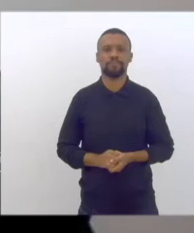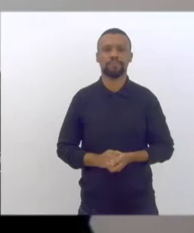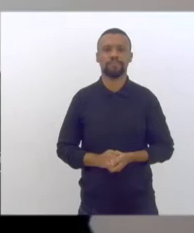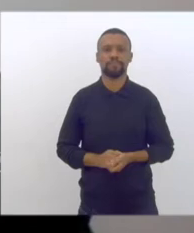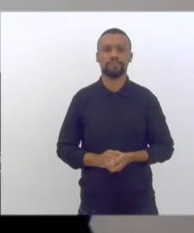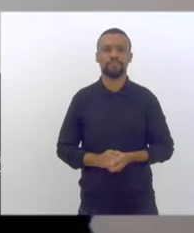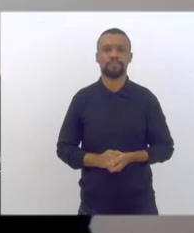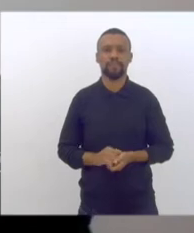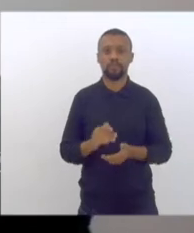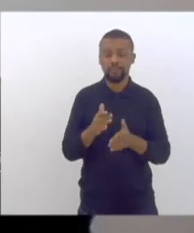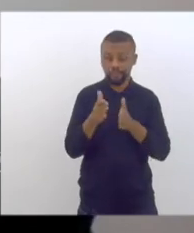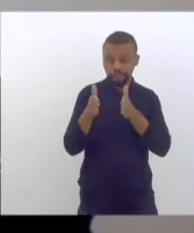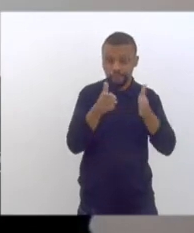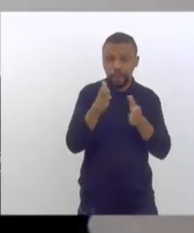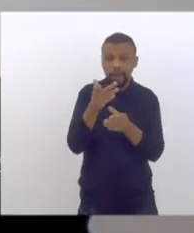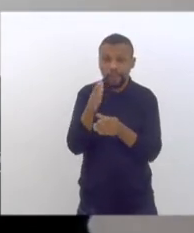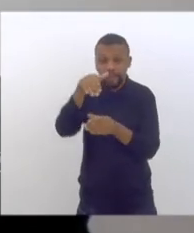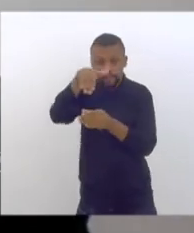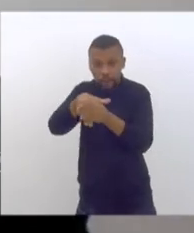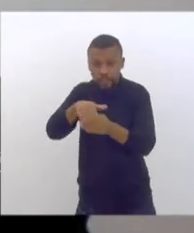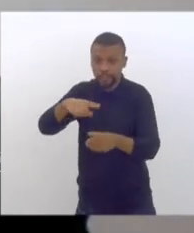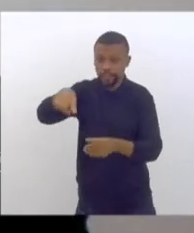e votação